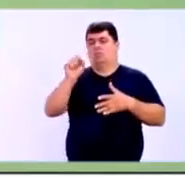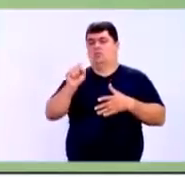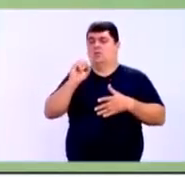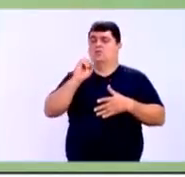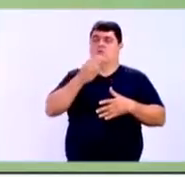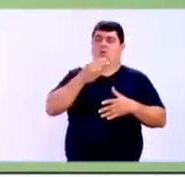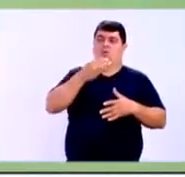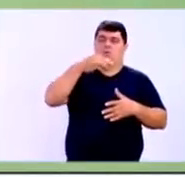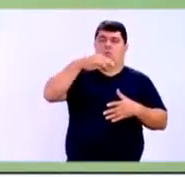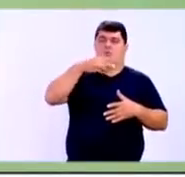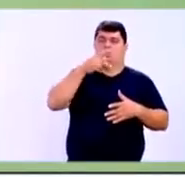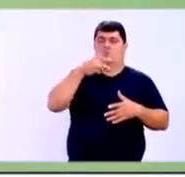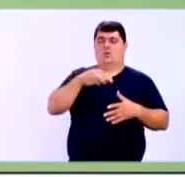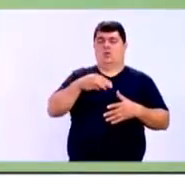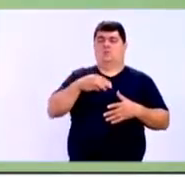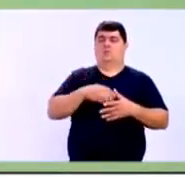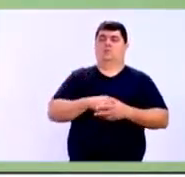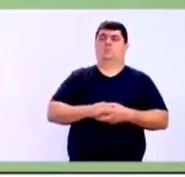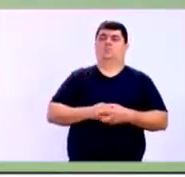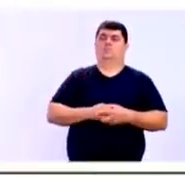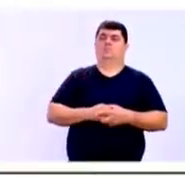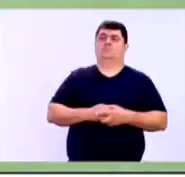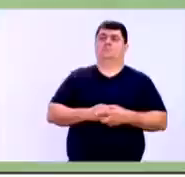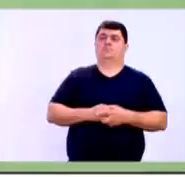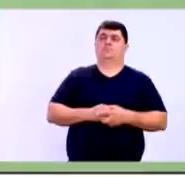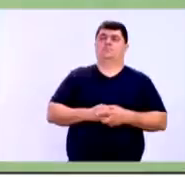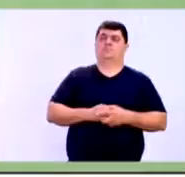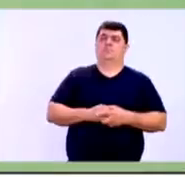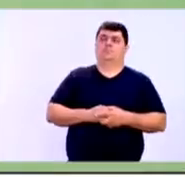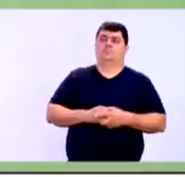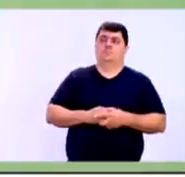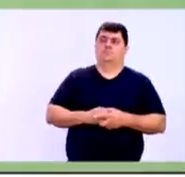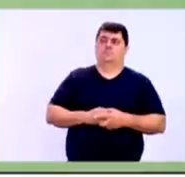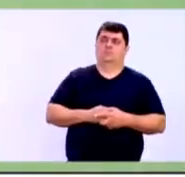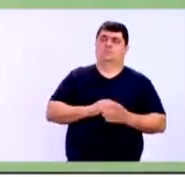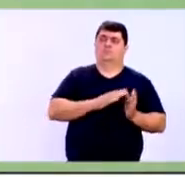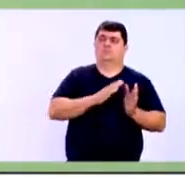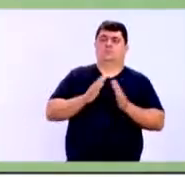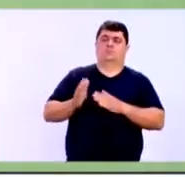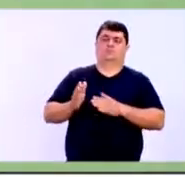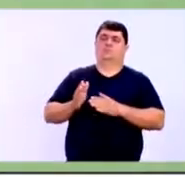ou o MPM. Vamos iniciar.